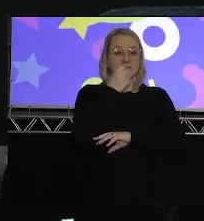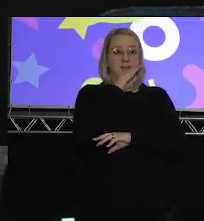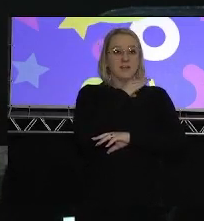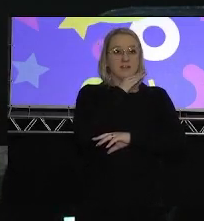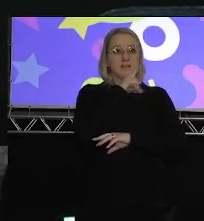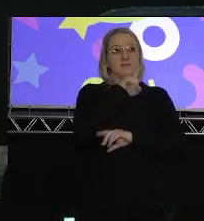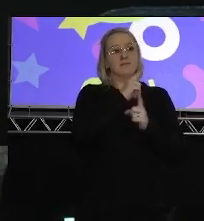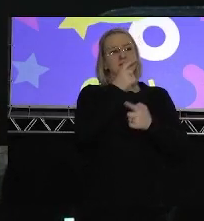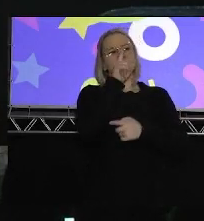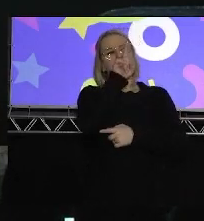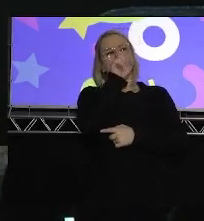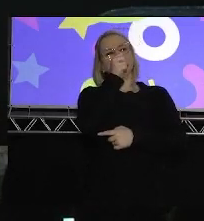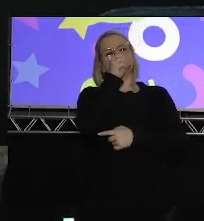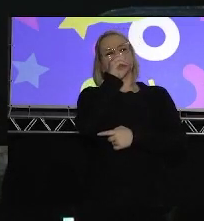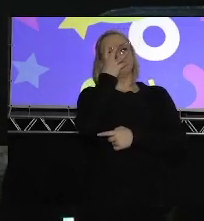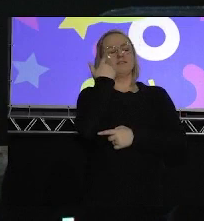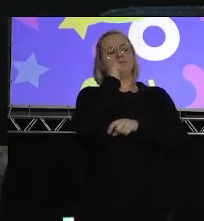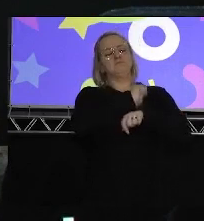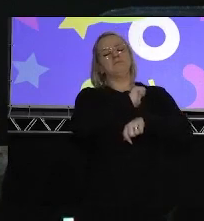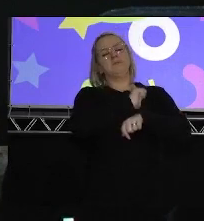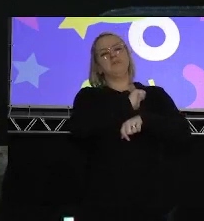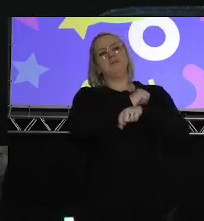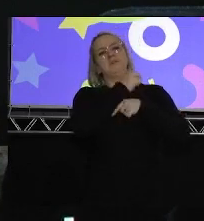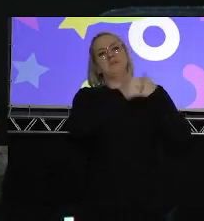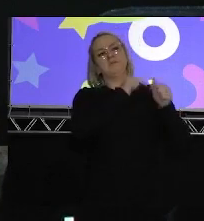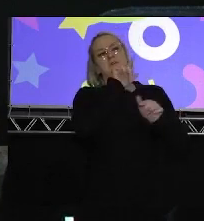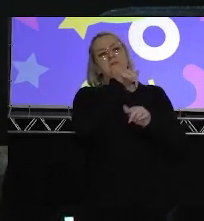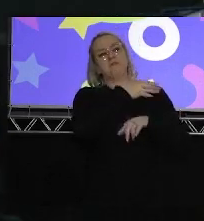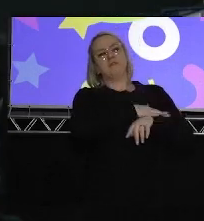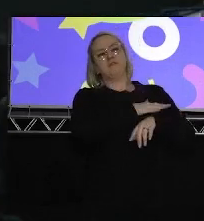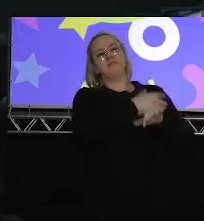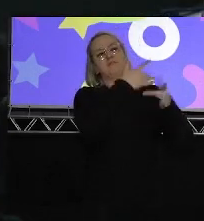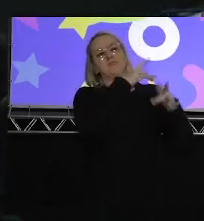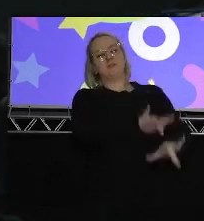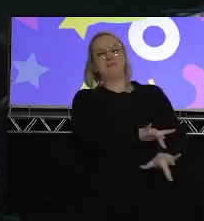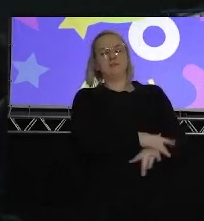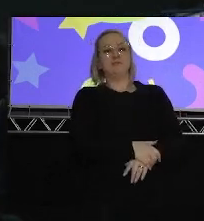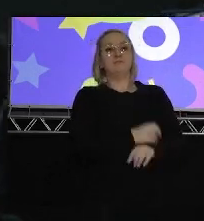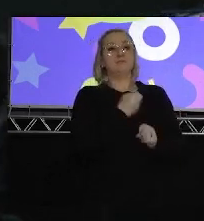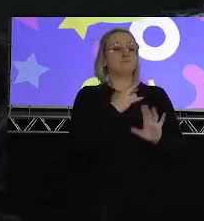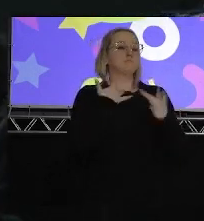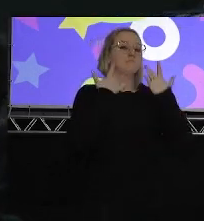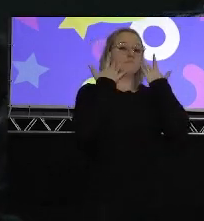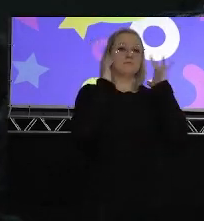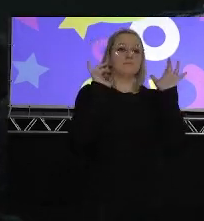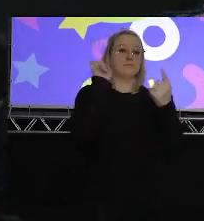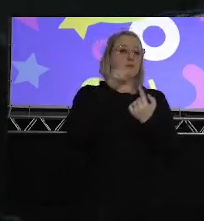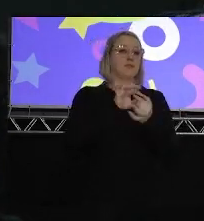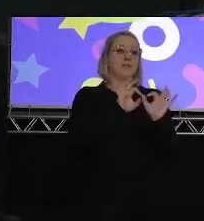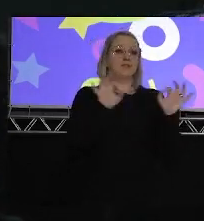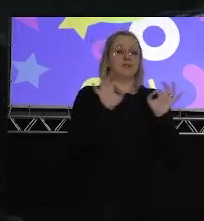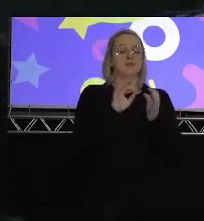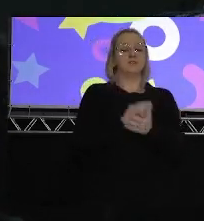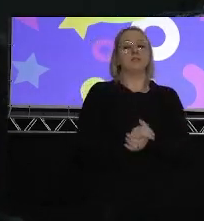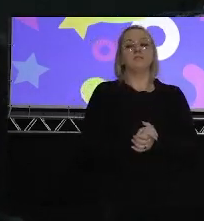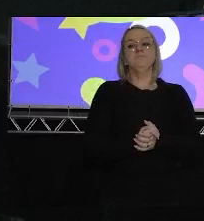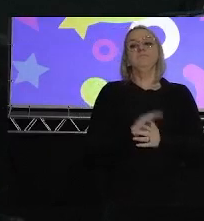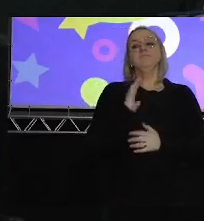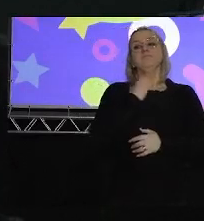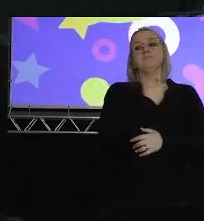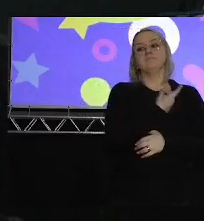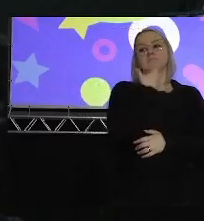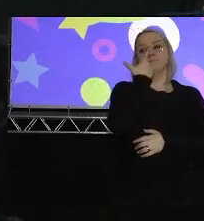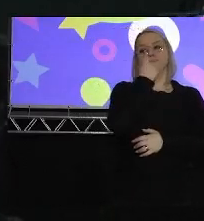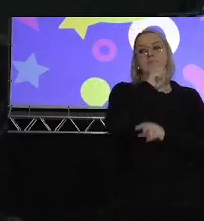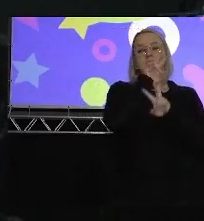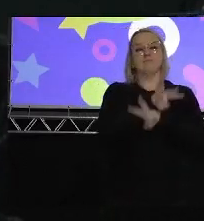180 dias, então deixa ali, vou trabalhar nela conforme o tempo for sobrando, ou indefinido. E aí a gente consegue ter